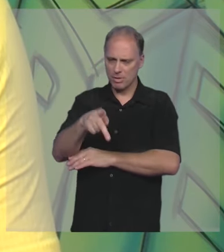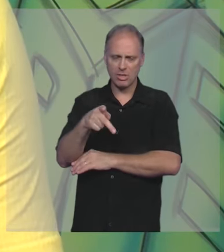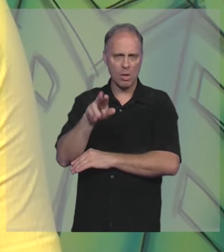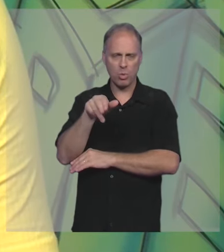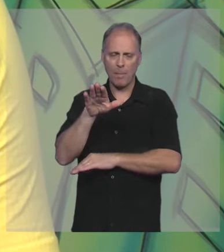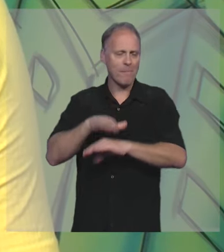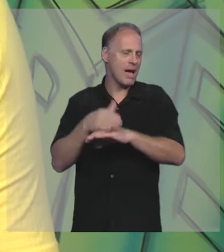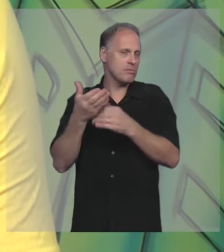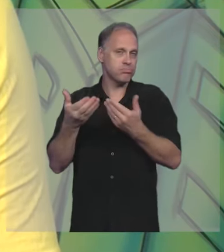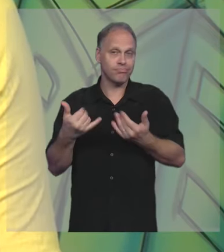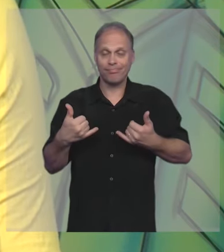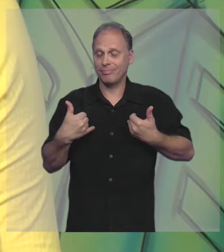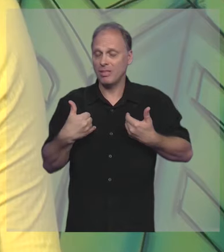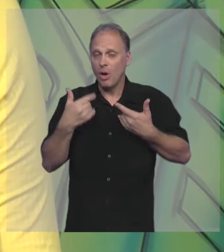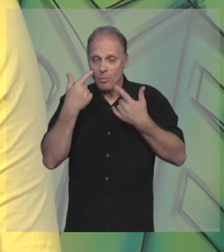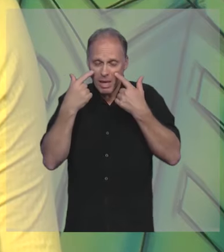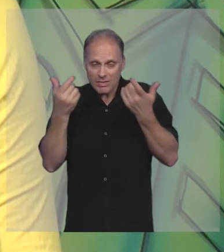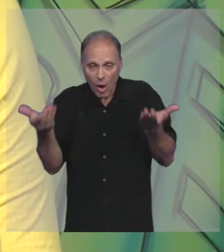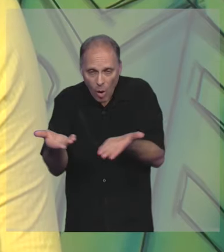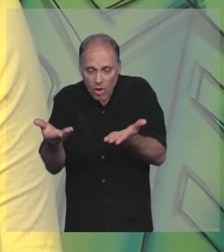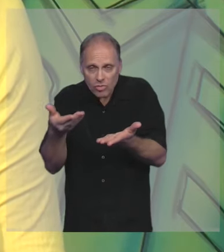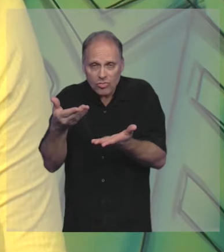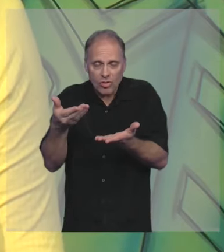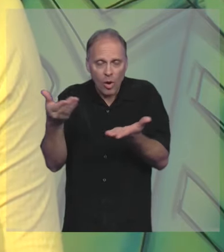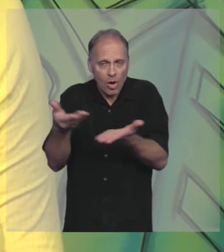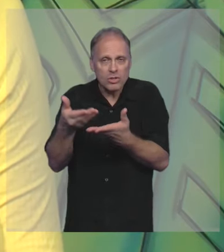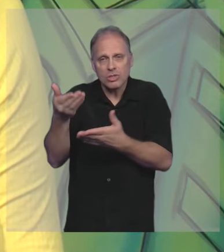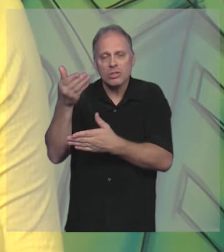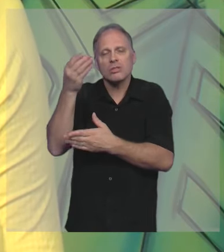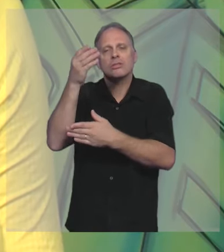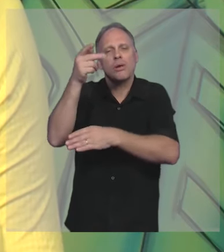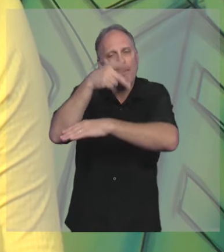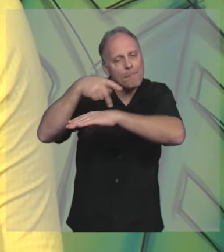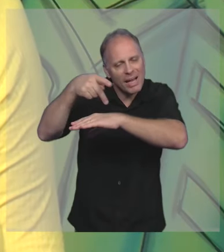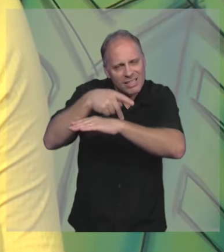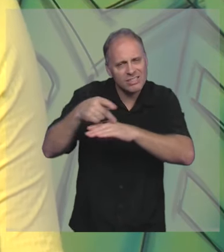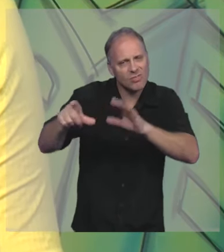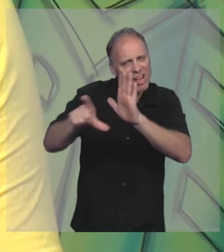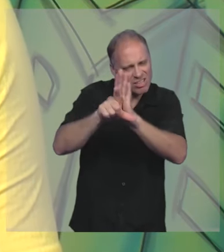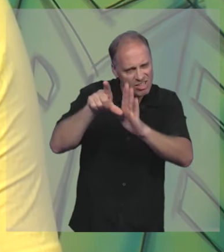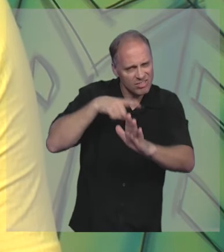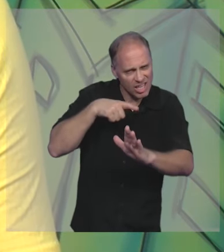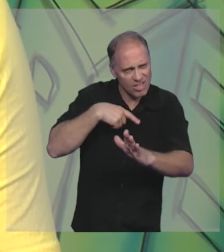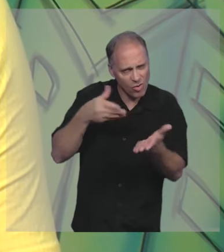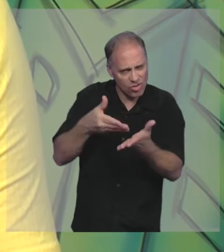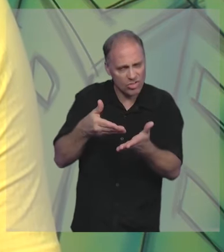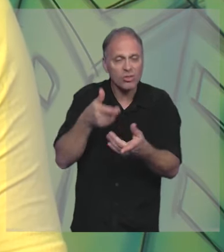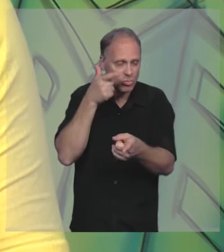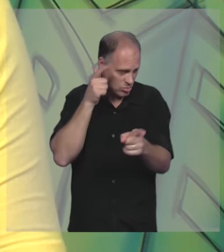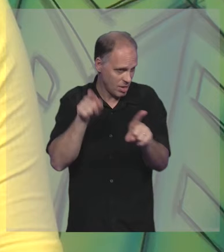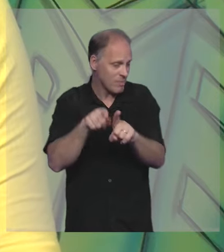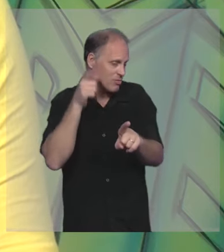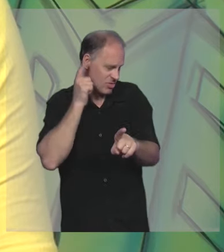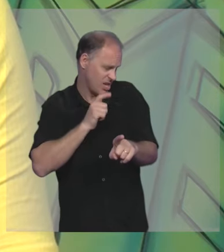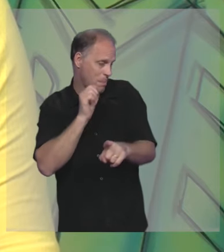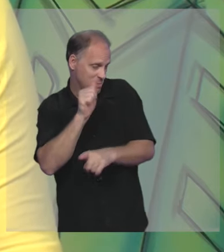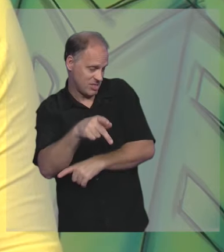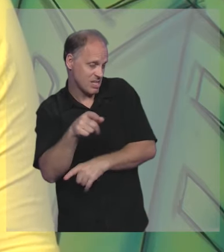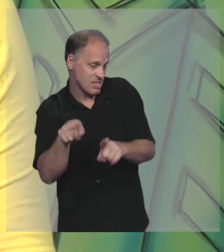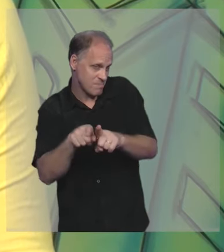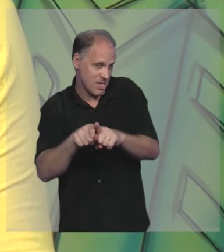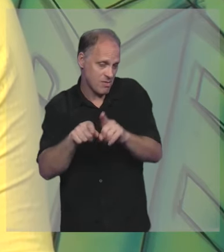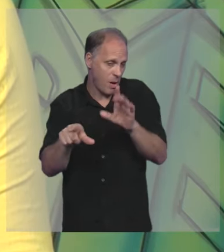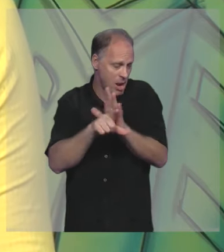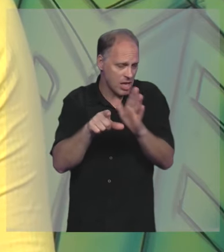aposentar. Mas então se olha hoje para o país, com a legislação que tu tem hoje, será que você se ia se aposentar?